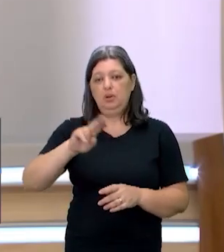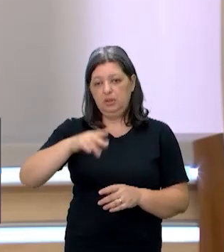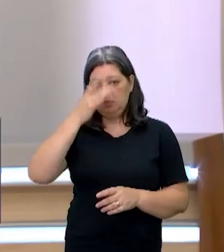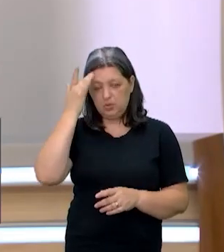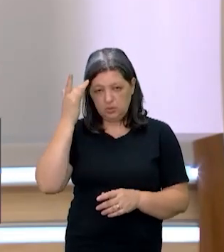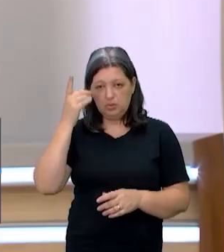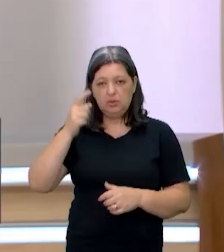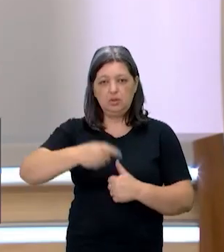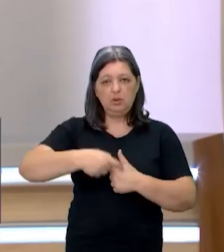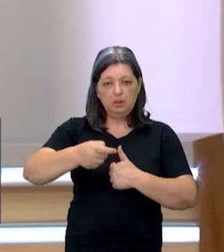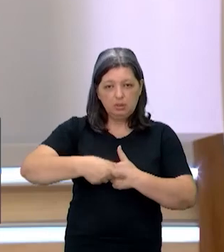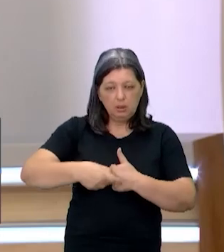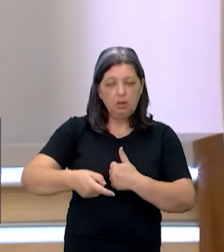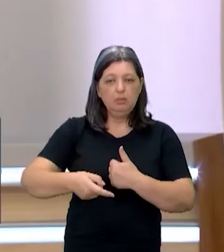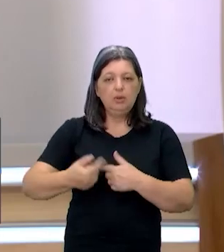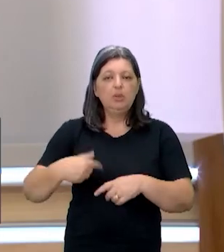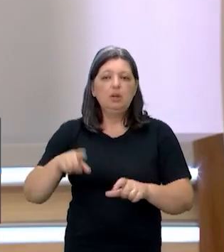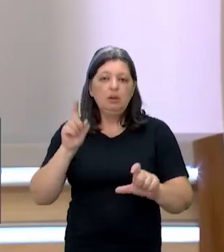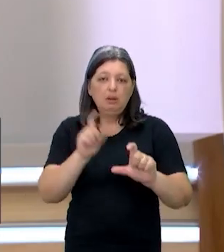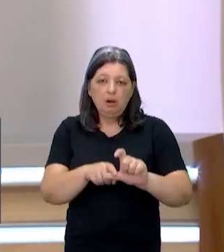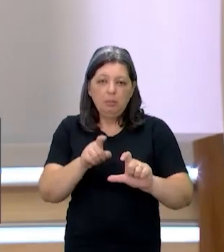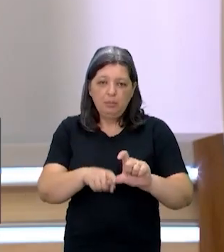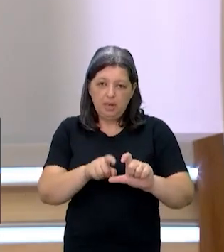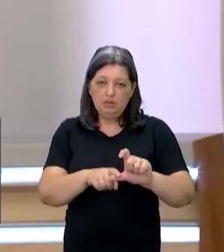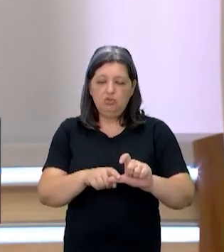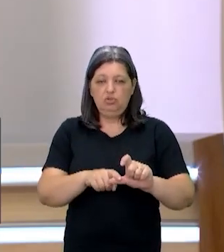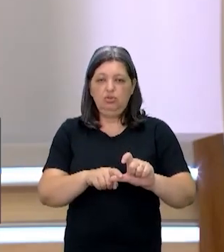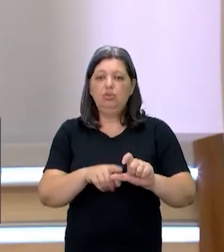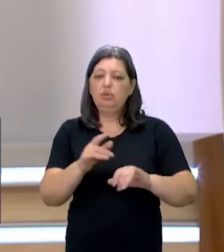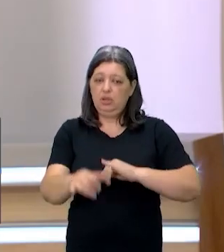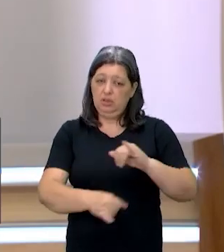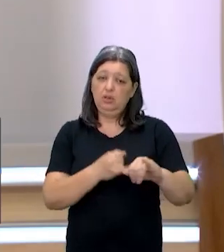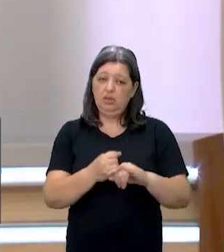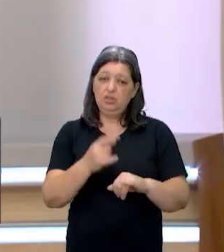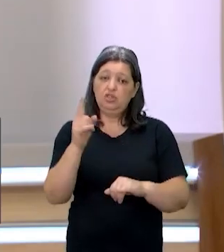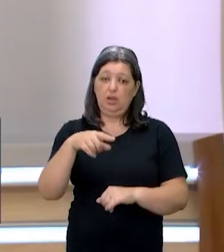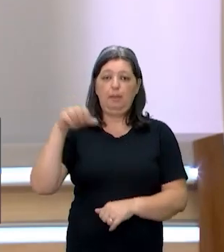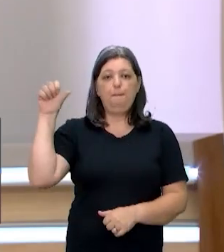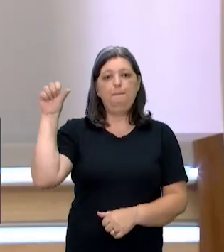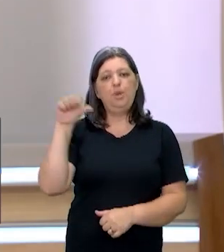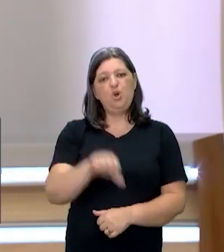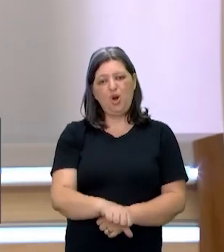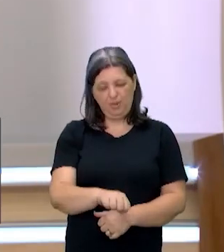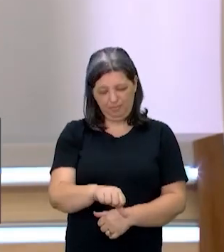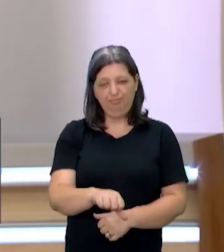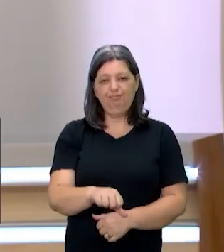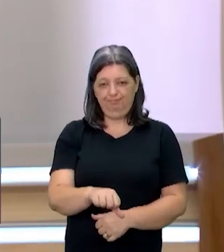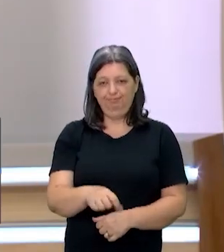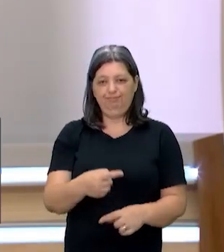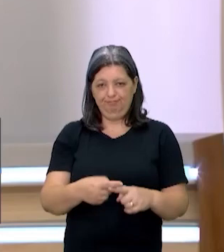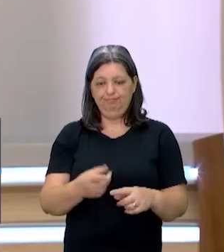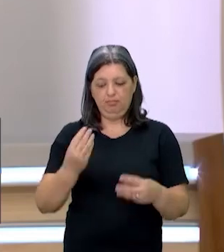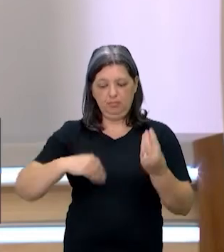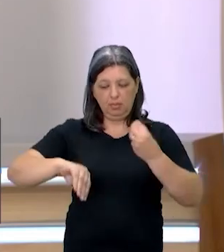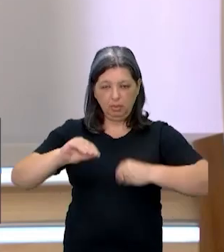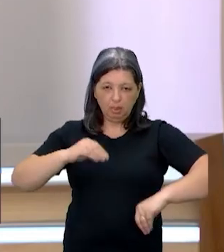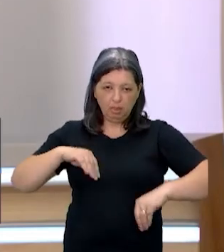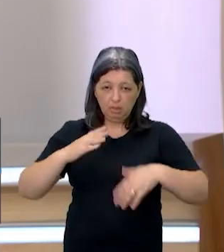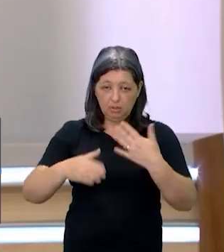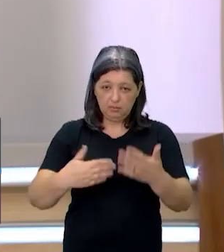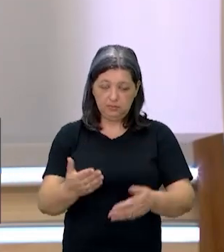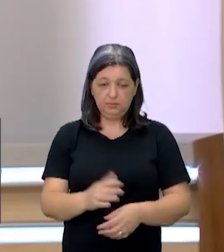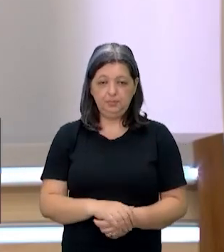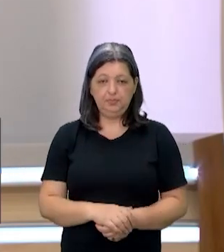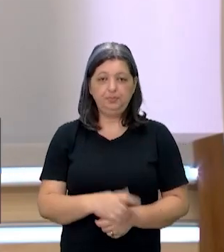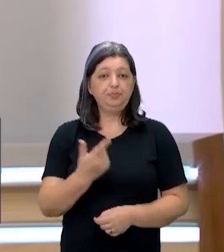mais ele depende da internet, pior a situação. Ele tem mais condições de ter depressão, de desenvolver. Agora vamos ver um